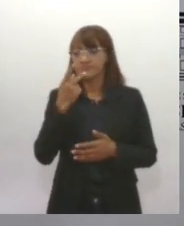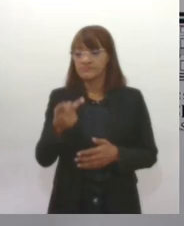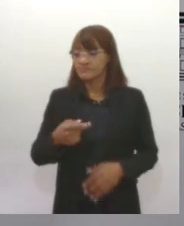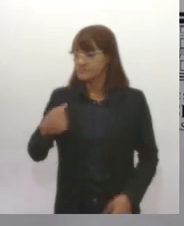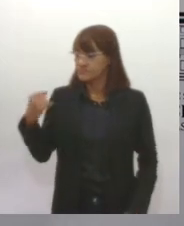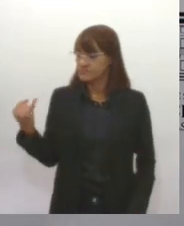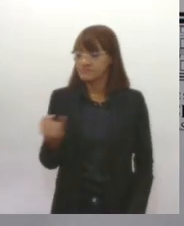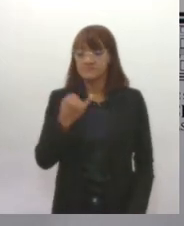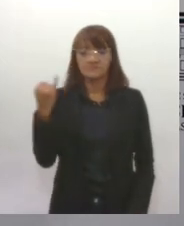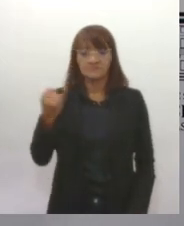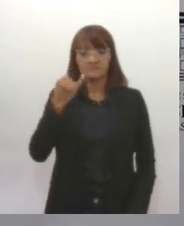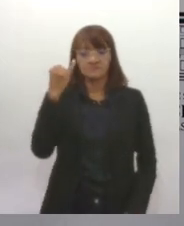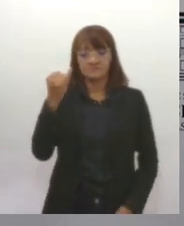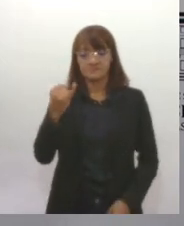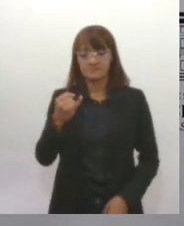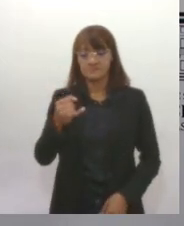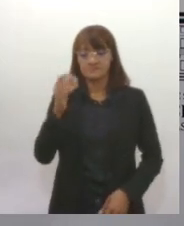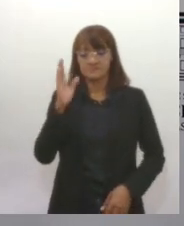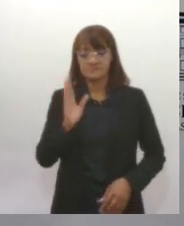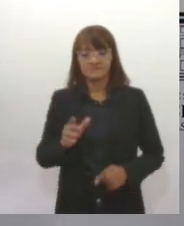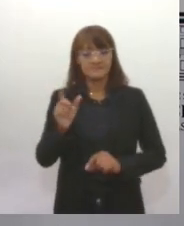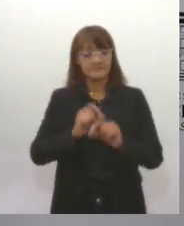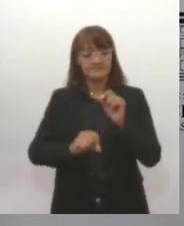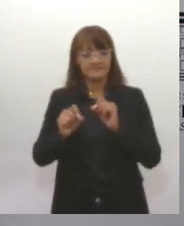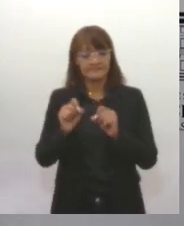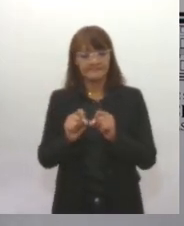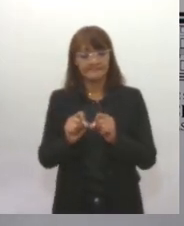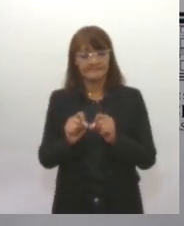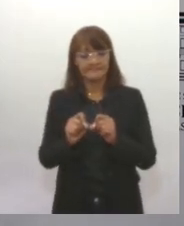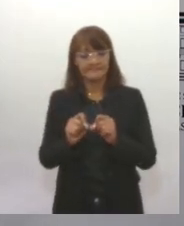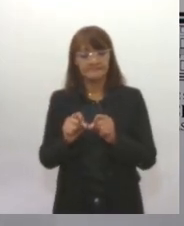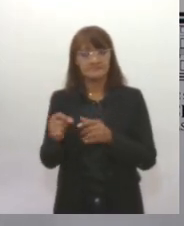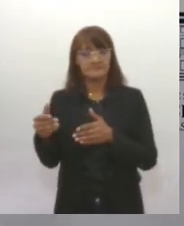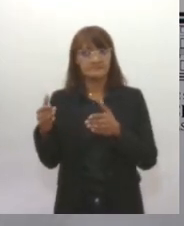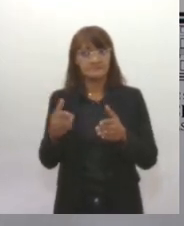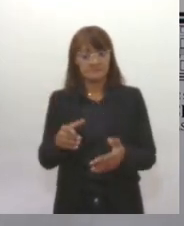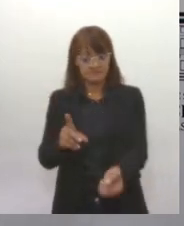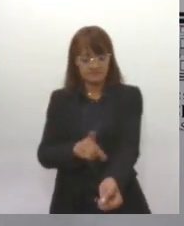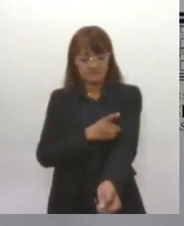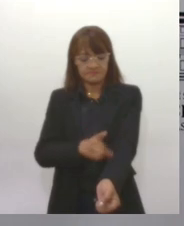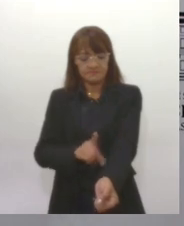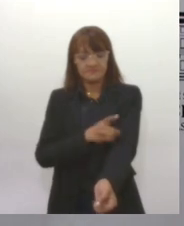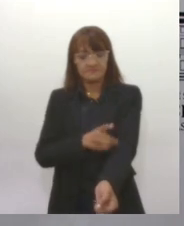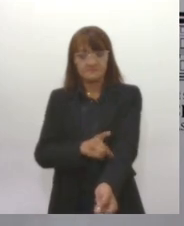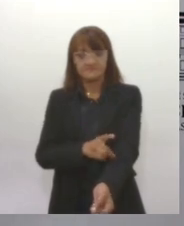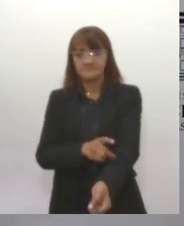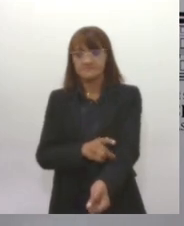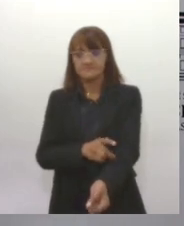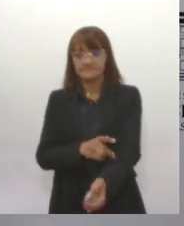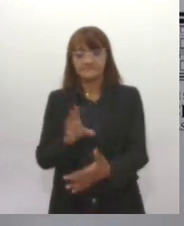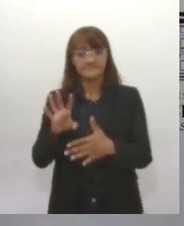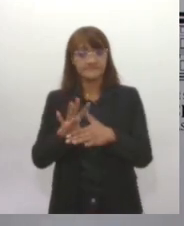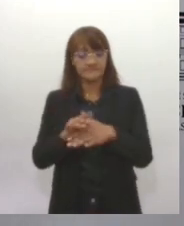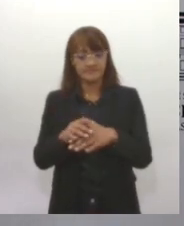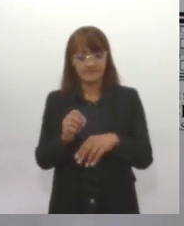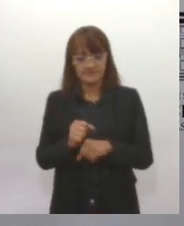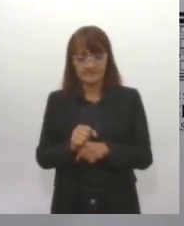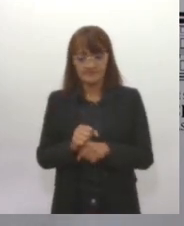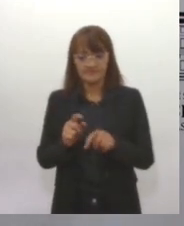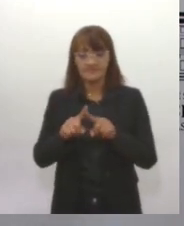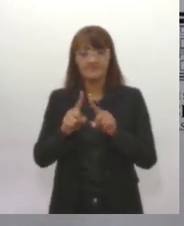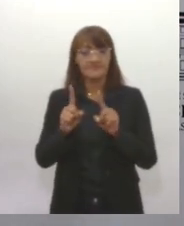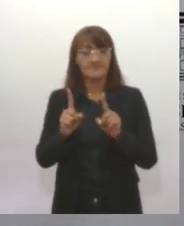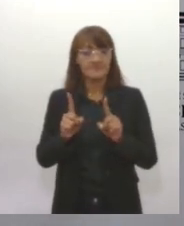combate e do acompanhamento à diabetes, uma doença silenciosa, e que ela tem um projeto de